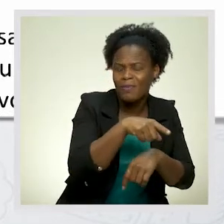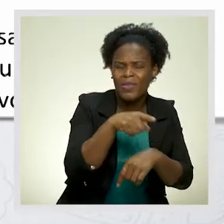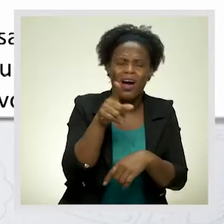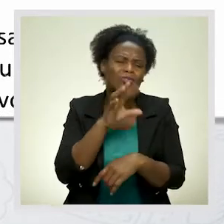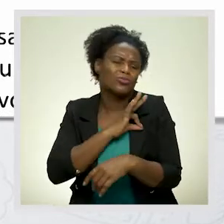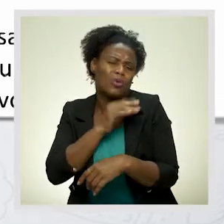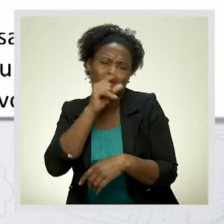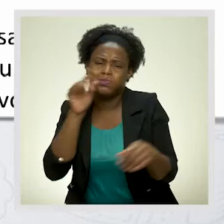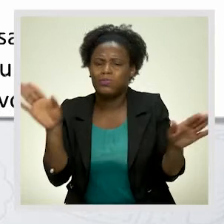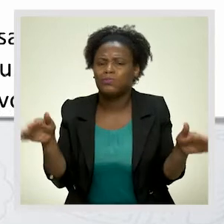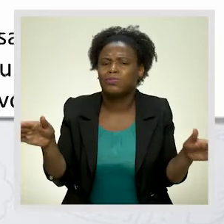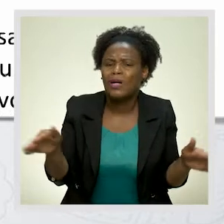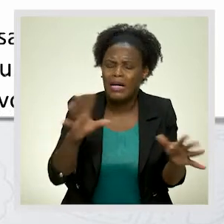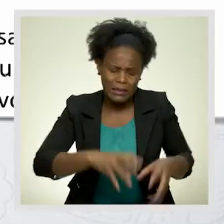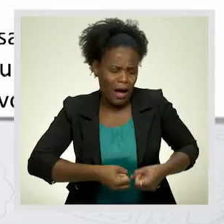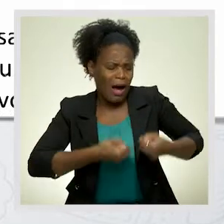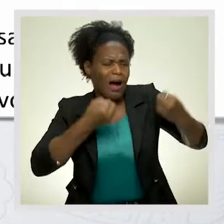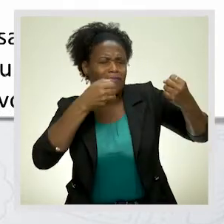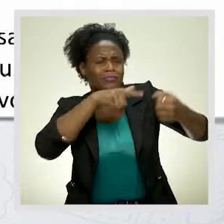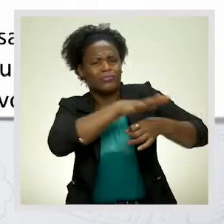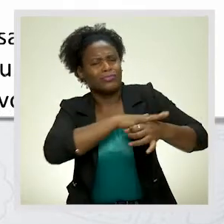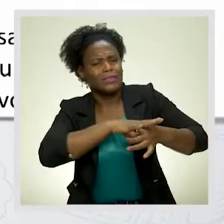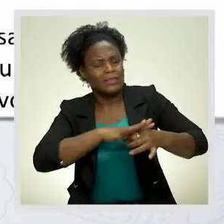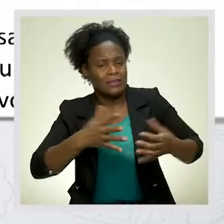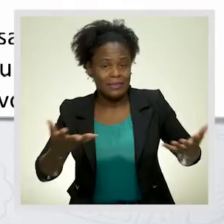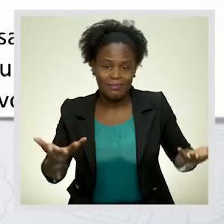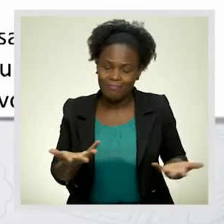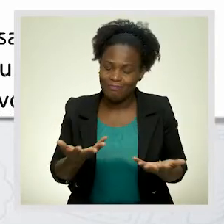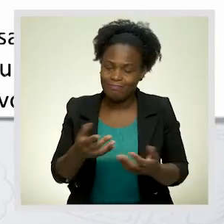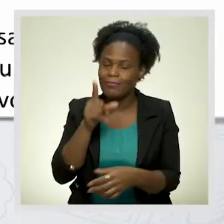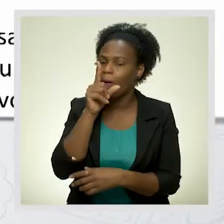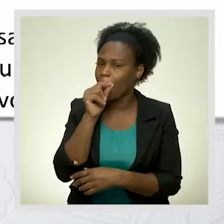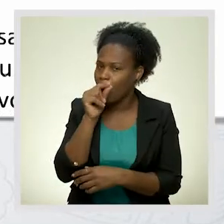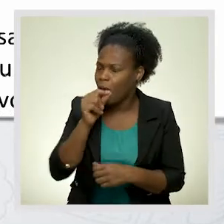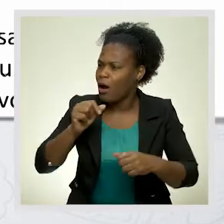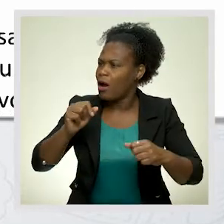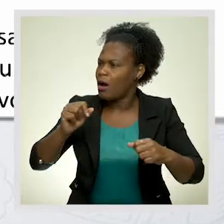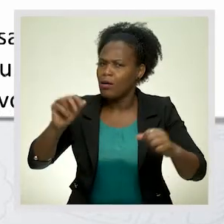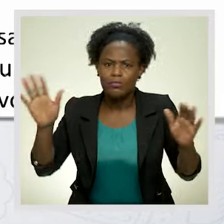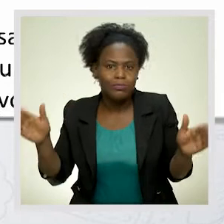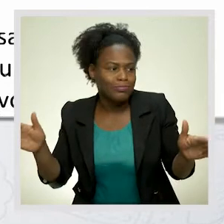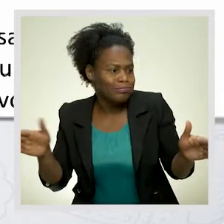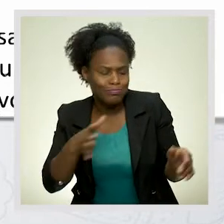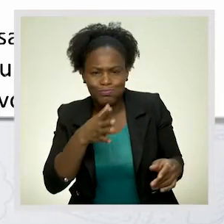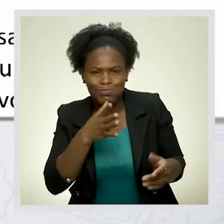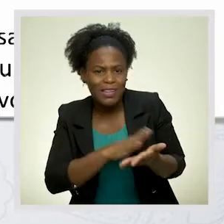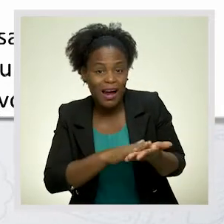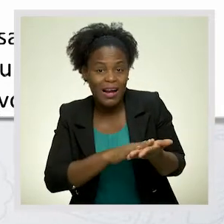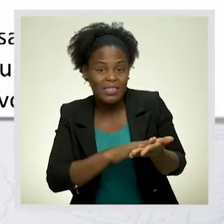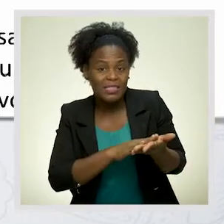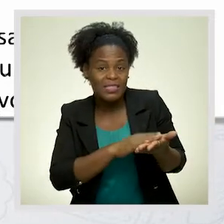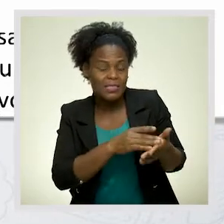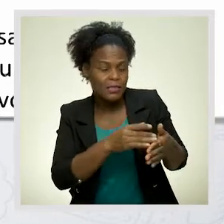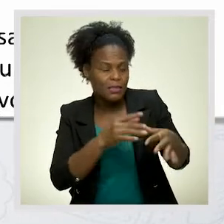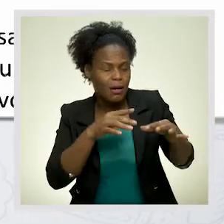senhor pombo, salve-me desta situação." O pombo, sem dizer nada, pegou num pedaço de